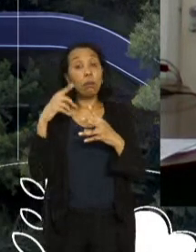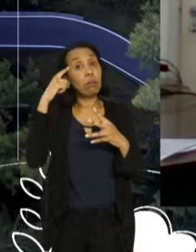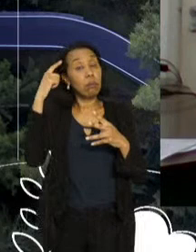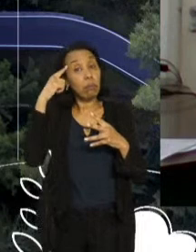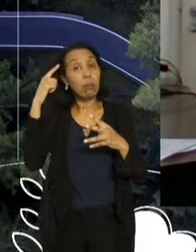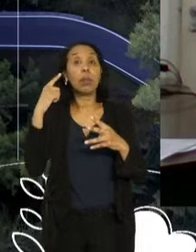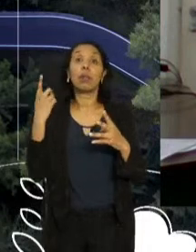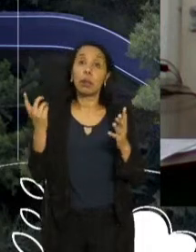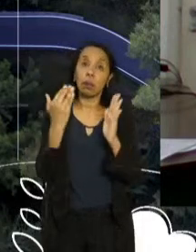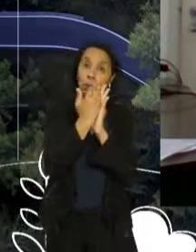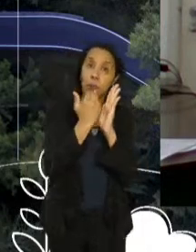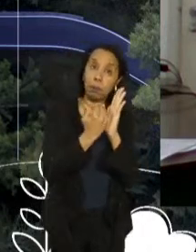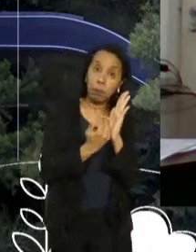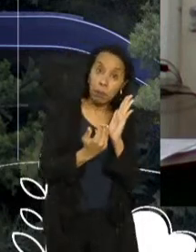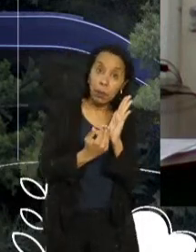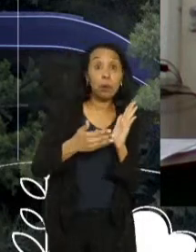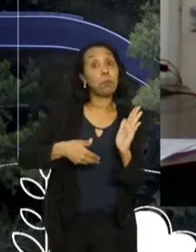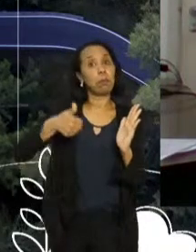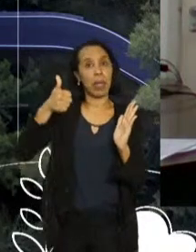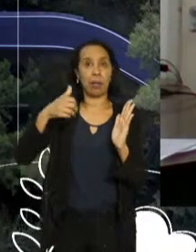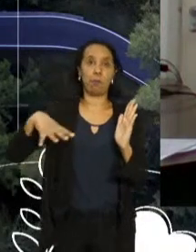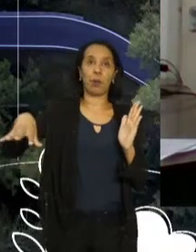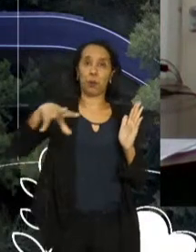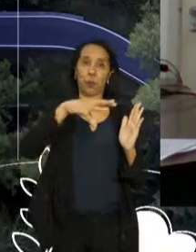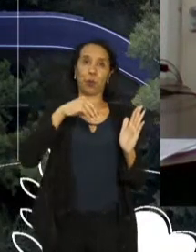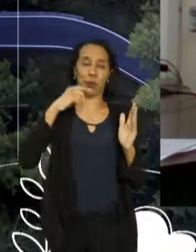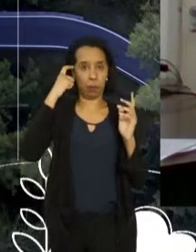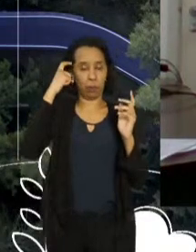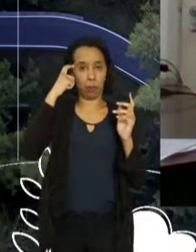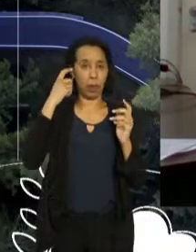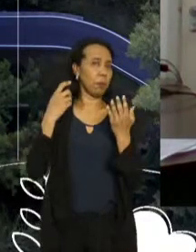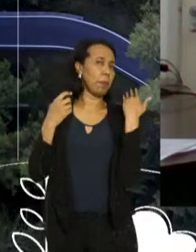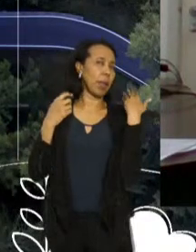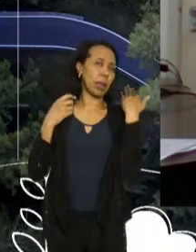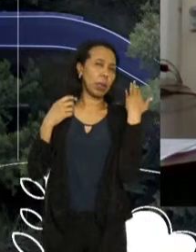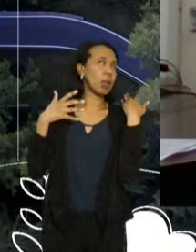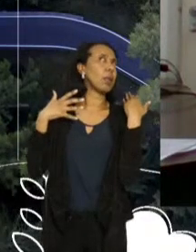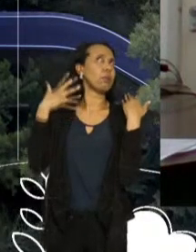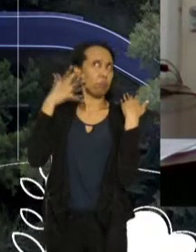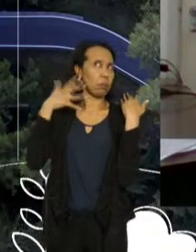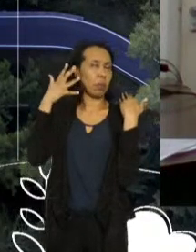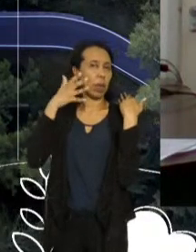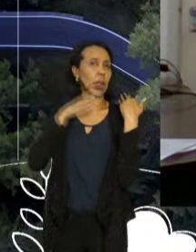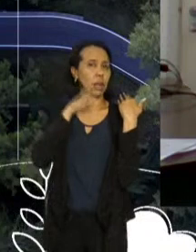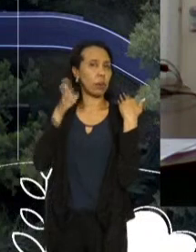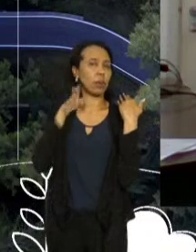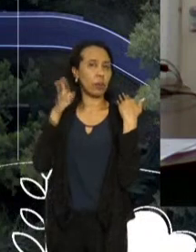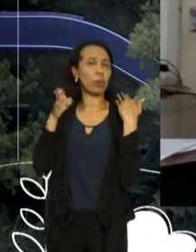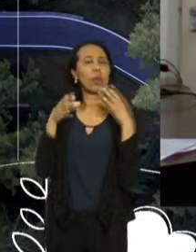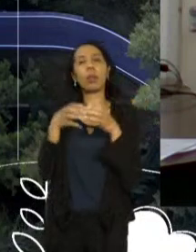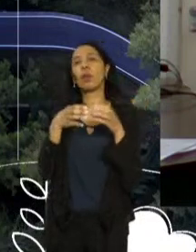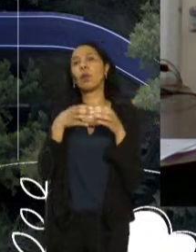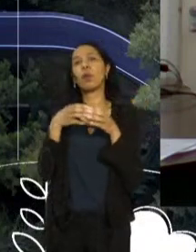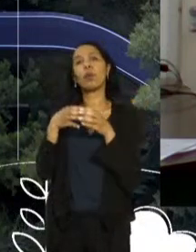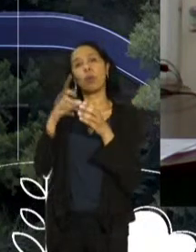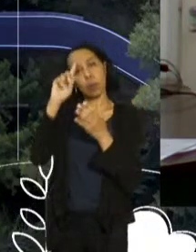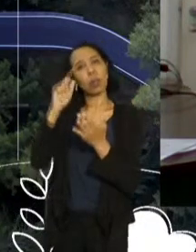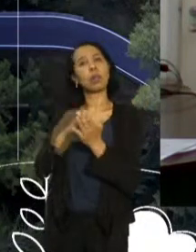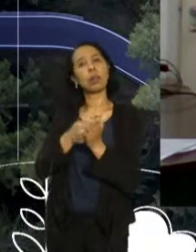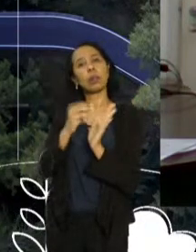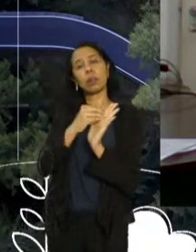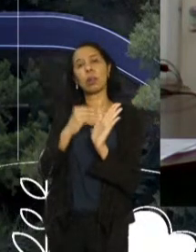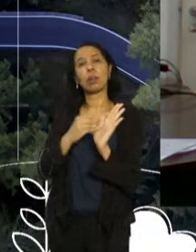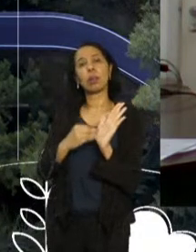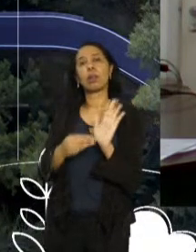no princípio do maior bem, do bem comum. Quando eu participei, eu fiz parte do comitê que definiu a carcinogenicidade de